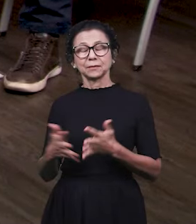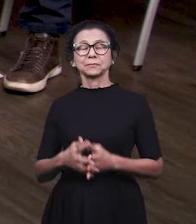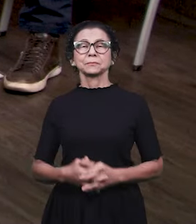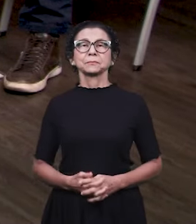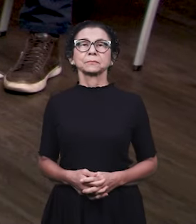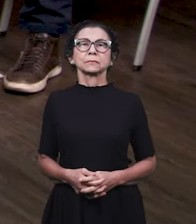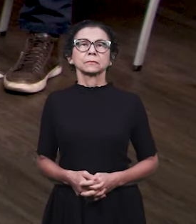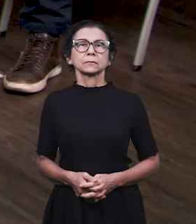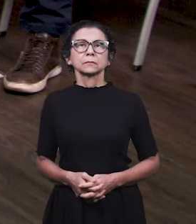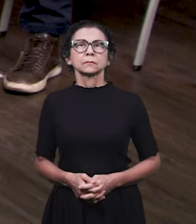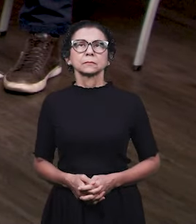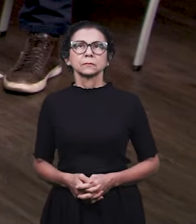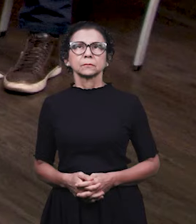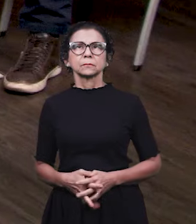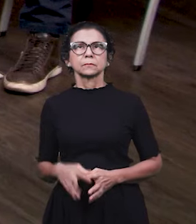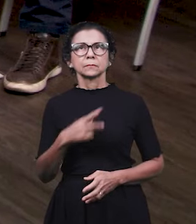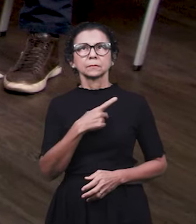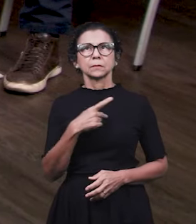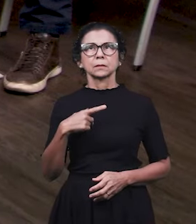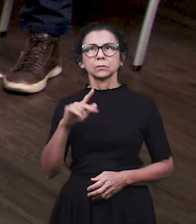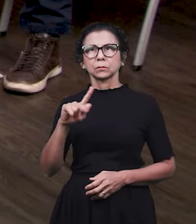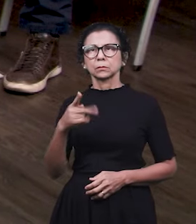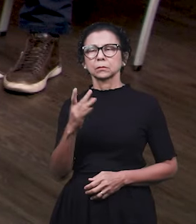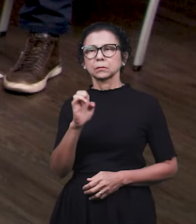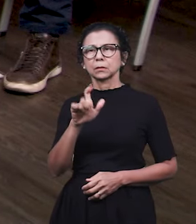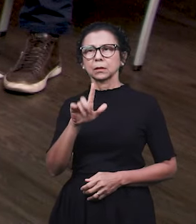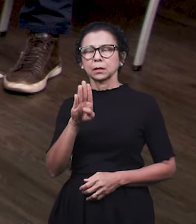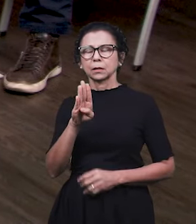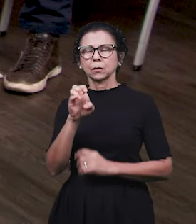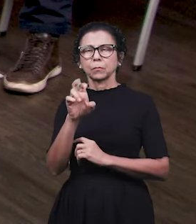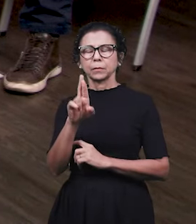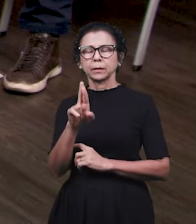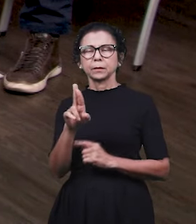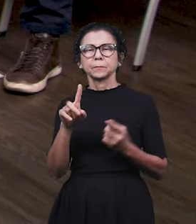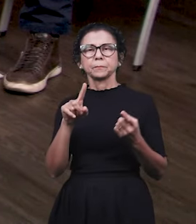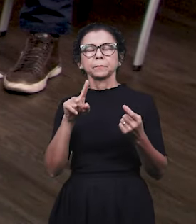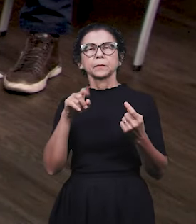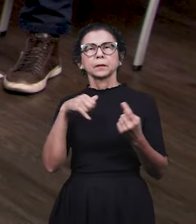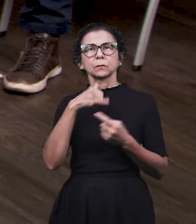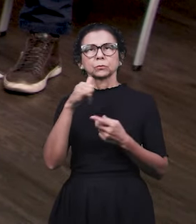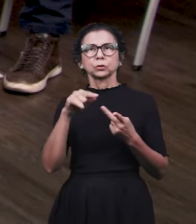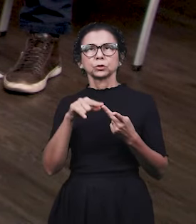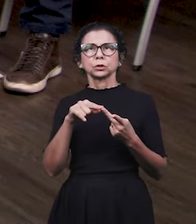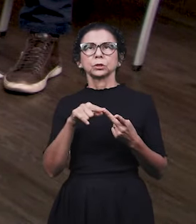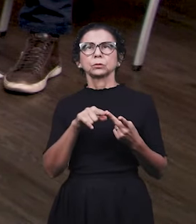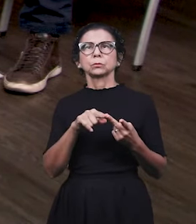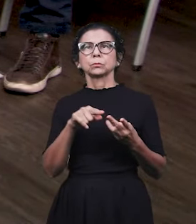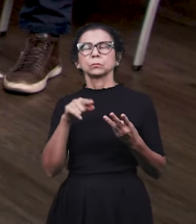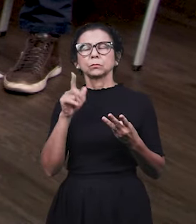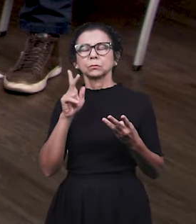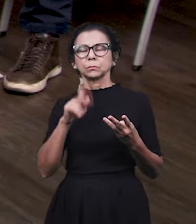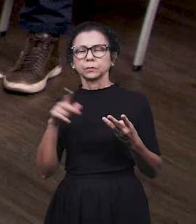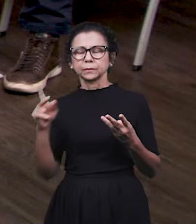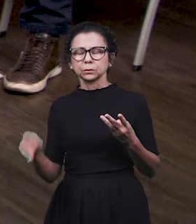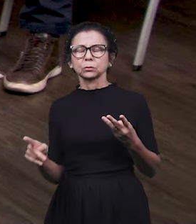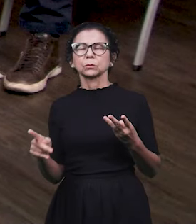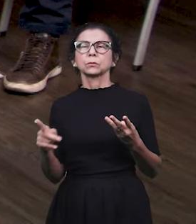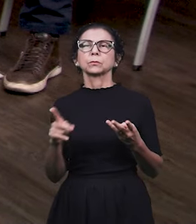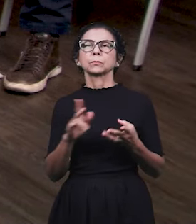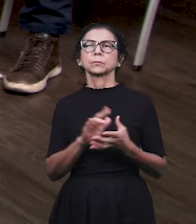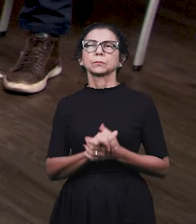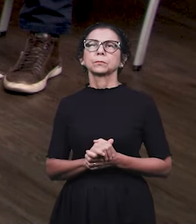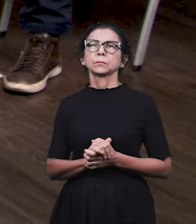preciosos. Pastor Helber, Ungido Cleiton, professor Everton e pastor Rodrigo. A paz do